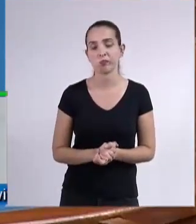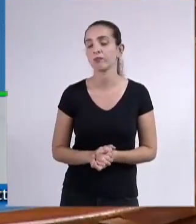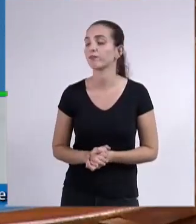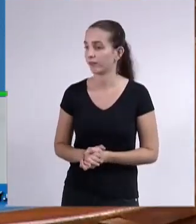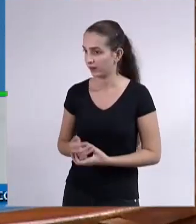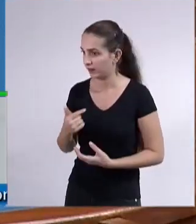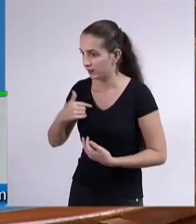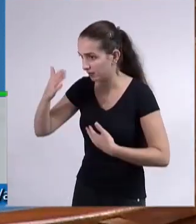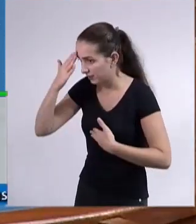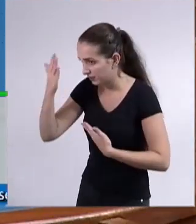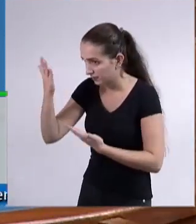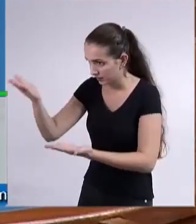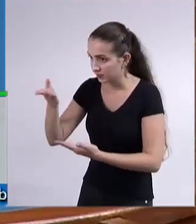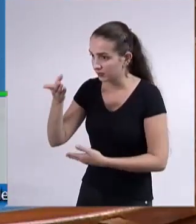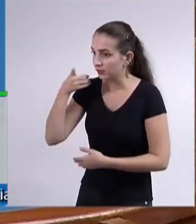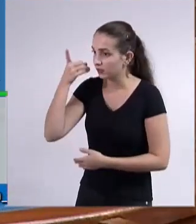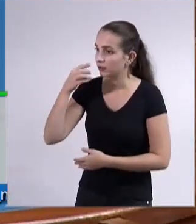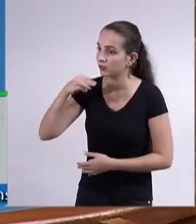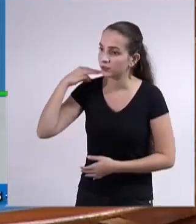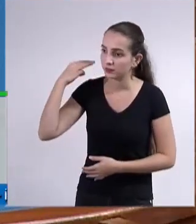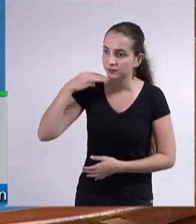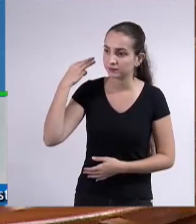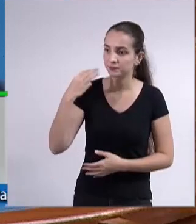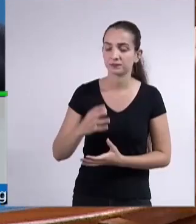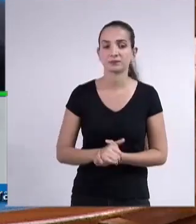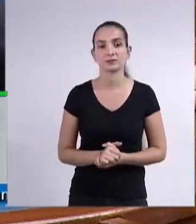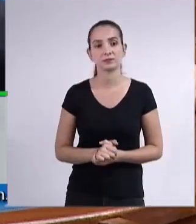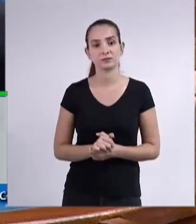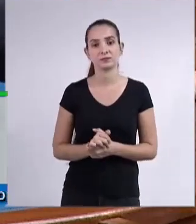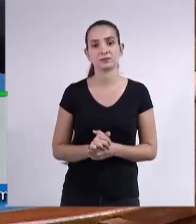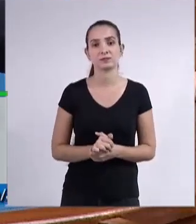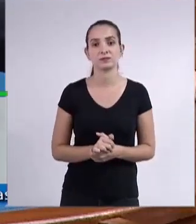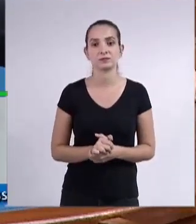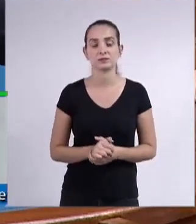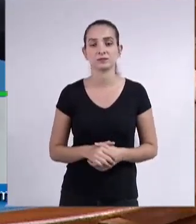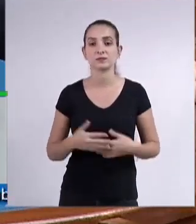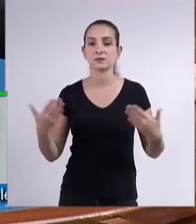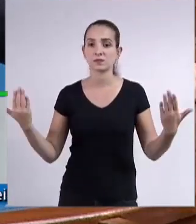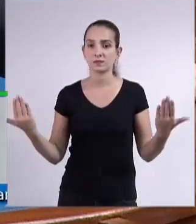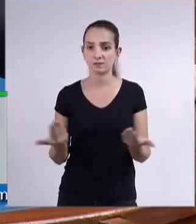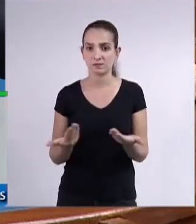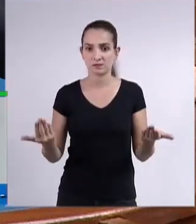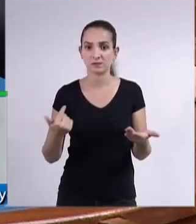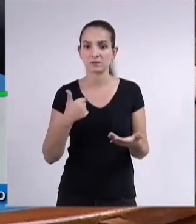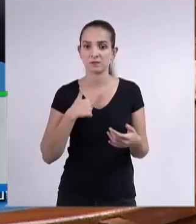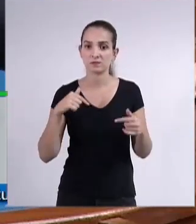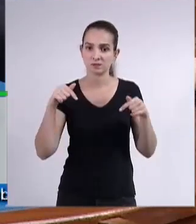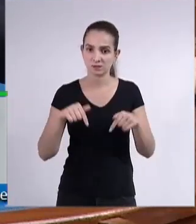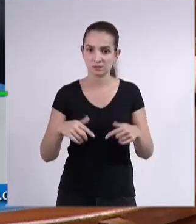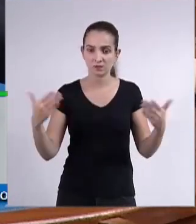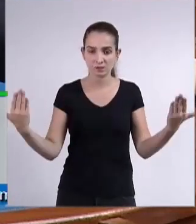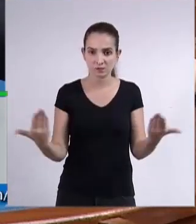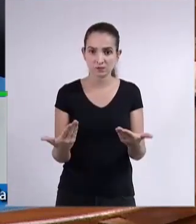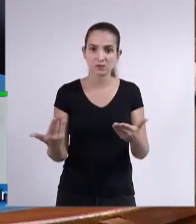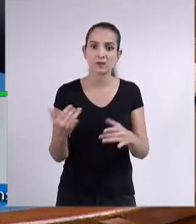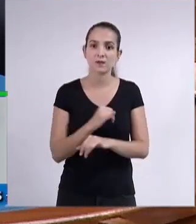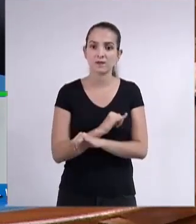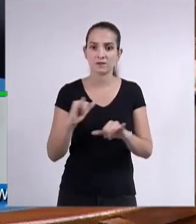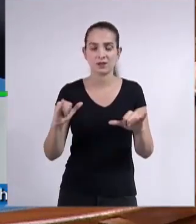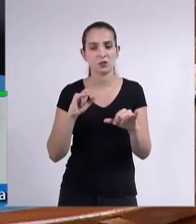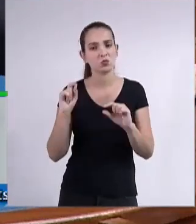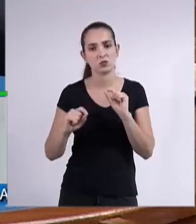agradeço ao deputado Marçal Filho e registro aqui, deputado Marçal, a